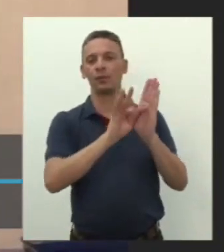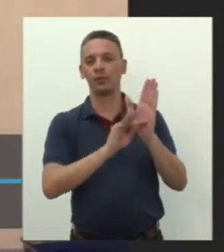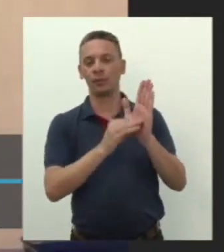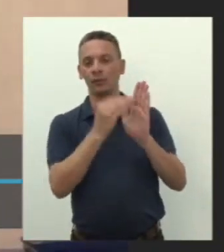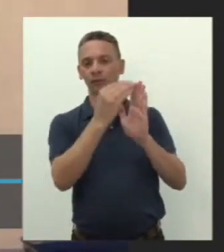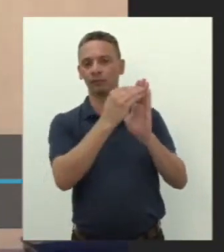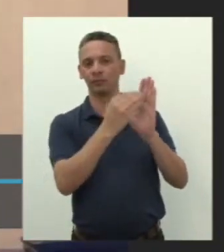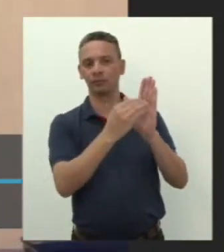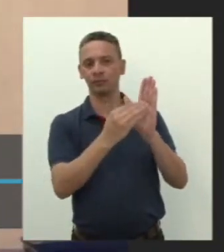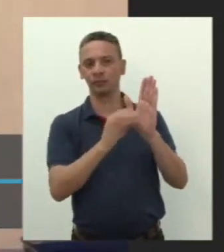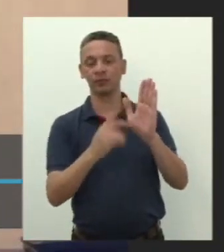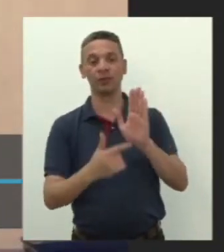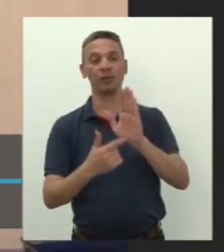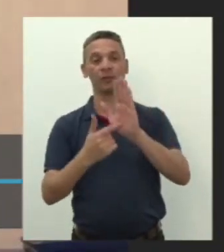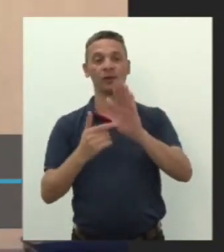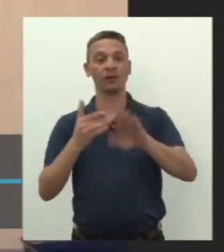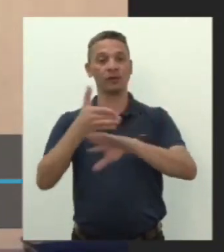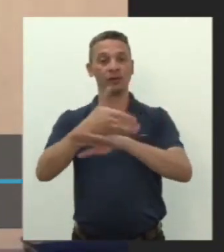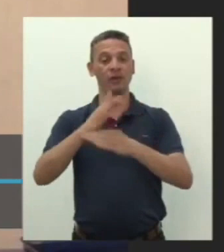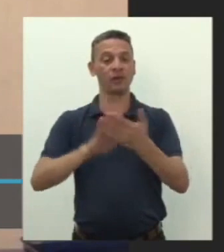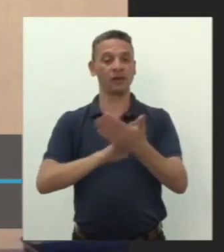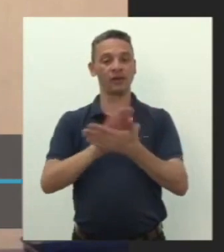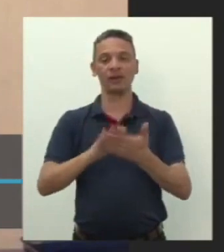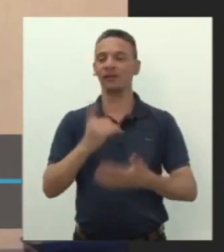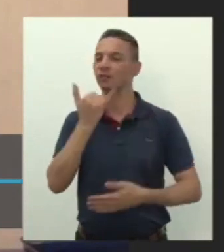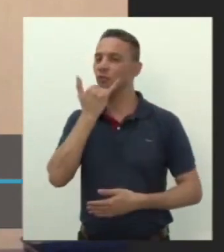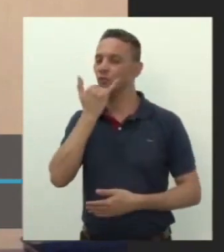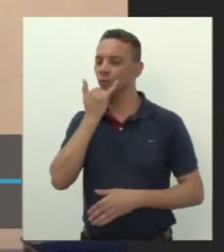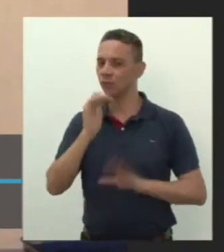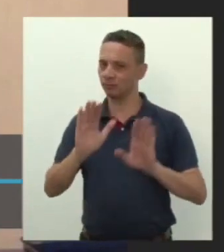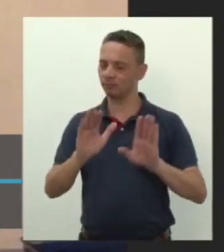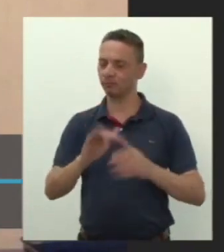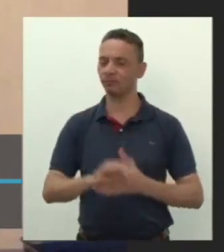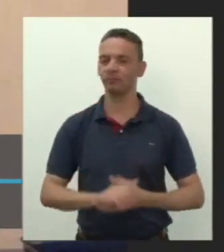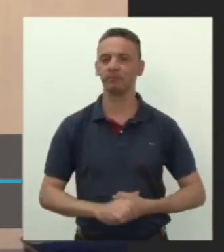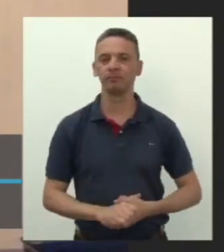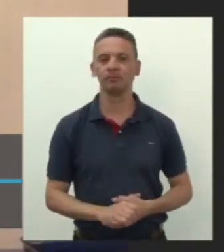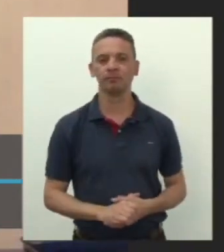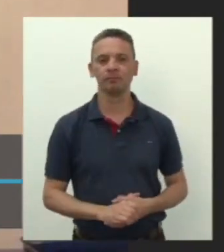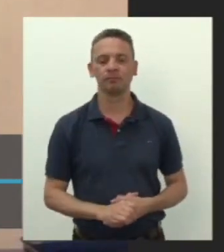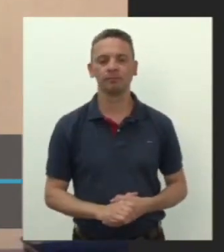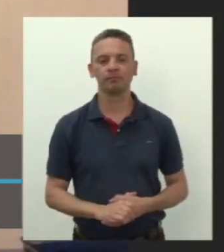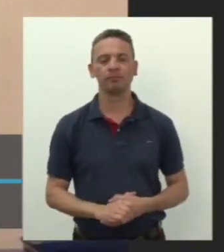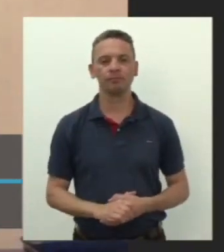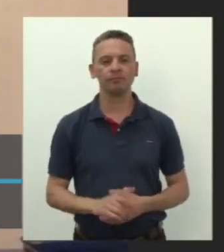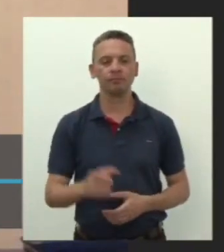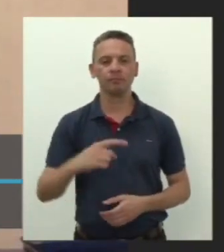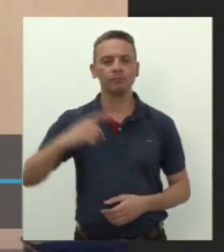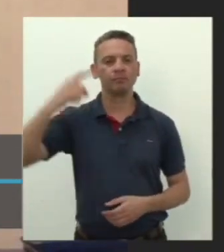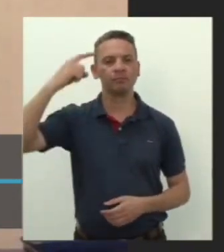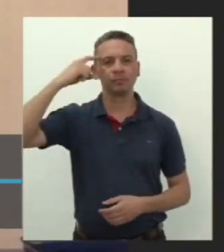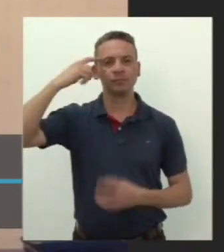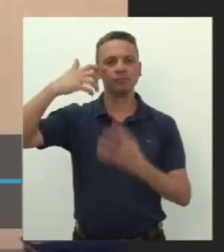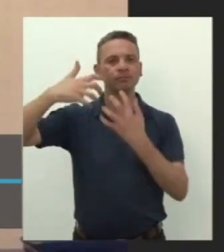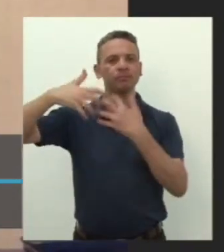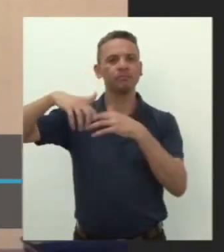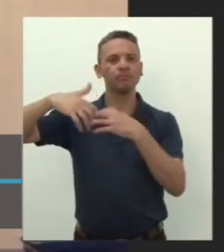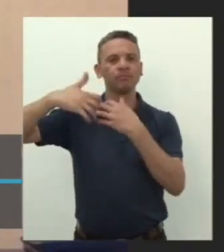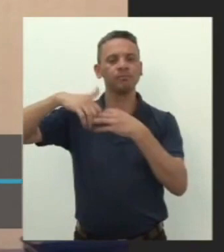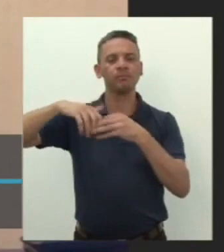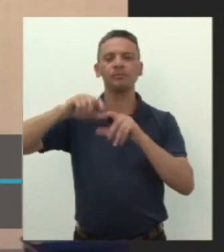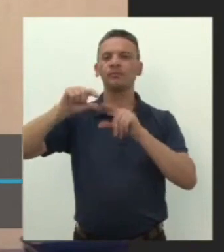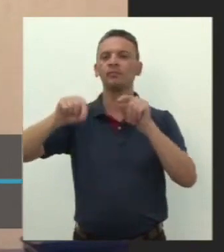era para aparecer no chat, tá? Desculpa, gente. O que a gente tem que pensar,